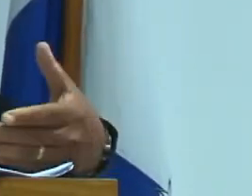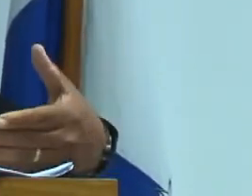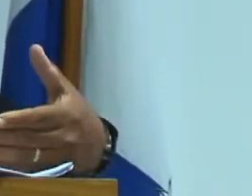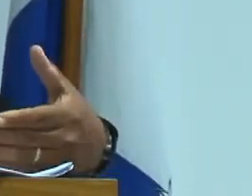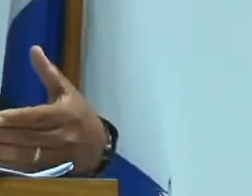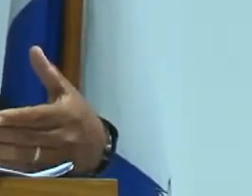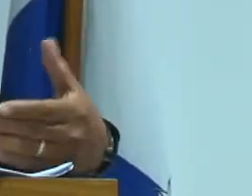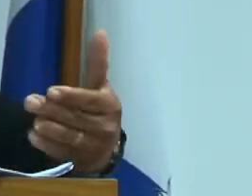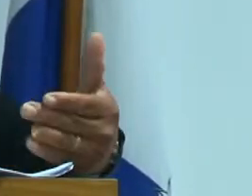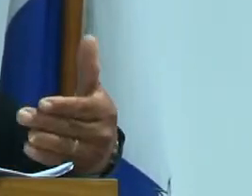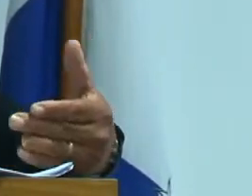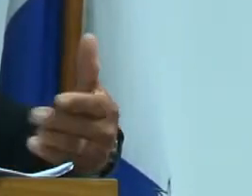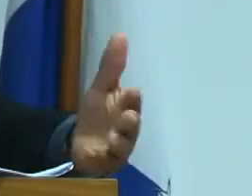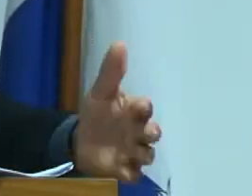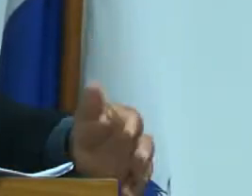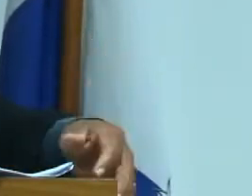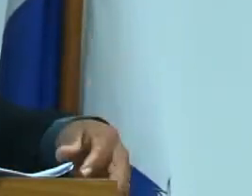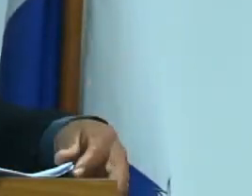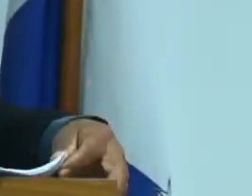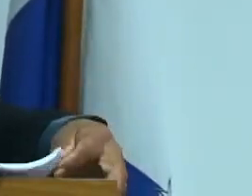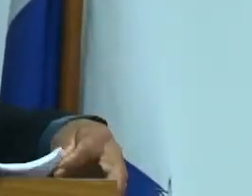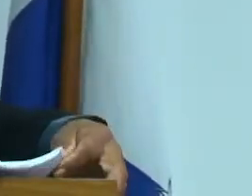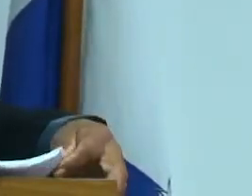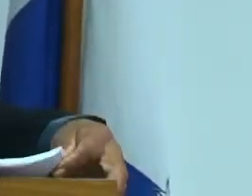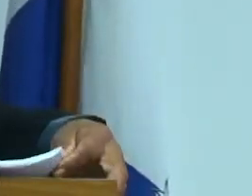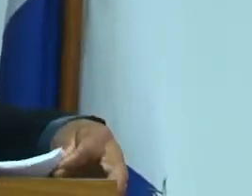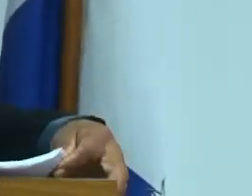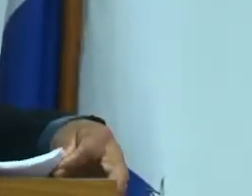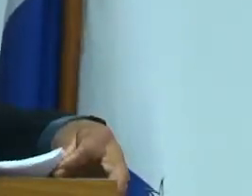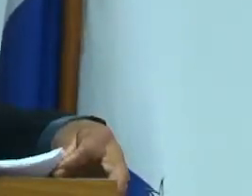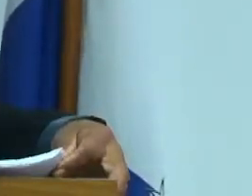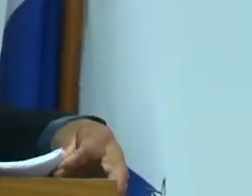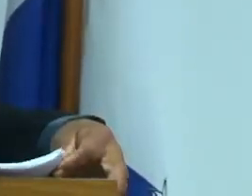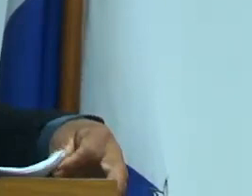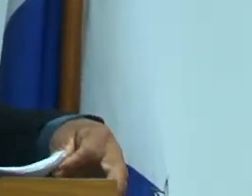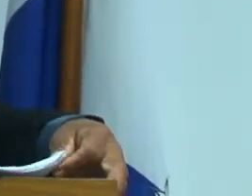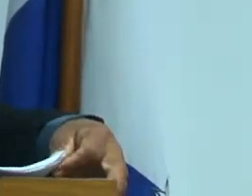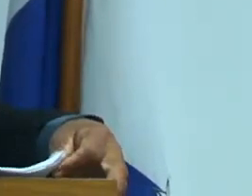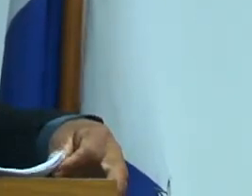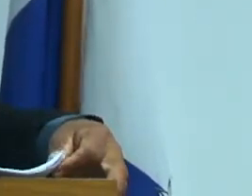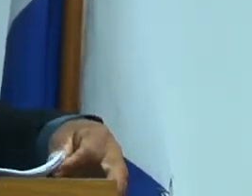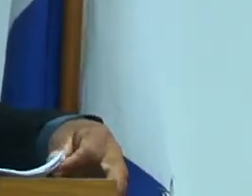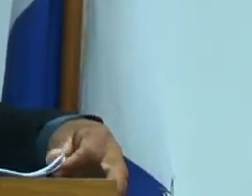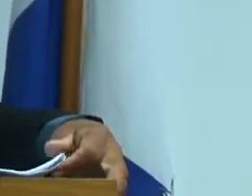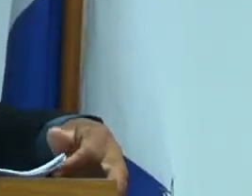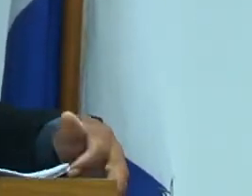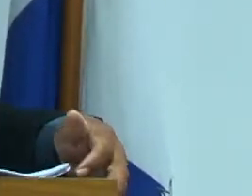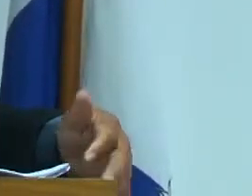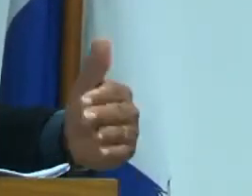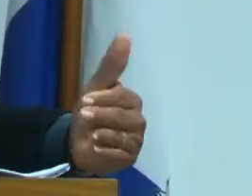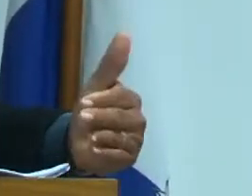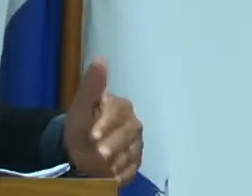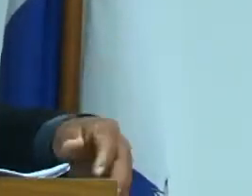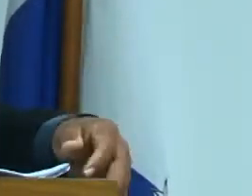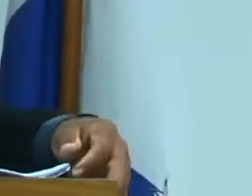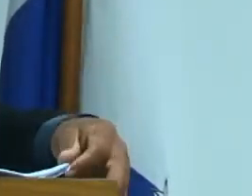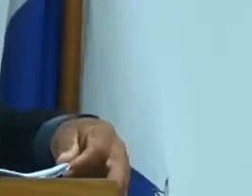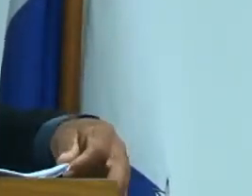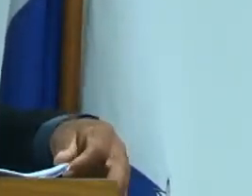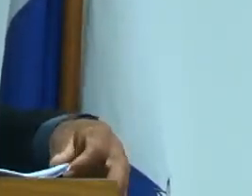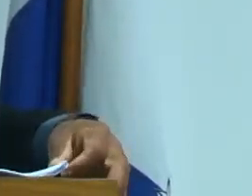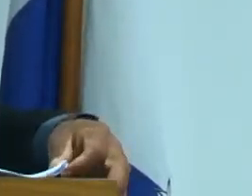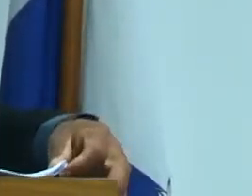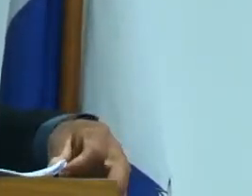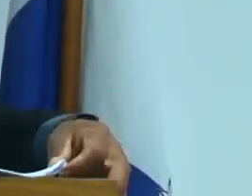Aqui eu estou fazendo para o prefeito somente uma indicação para que seja criado esse projeto. Mas lá no Rio a gente já tem